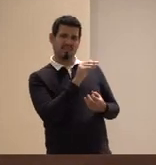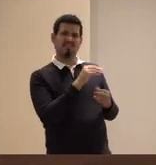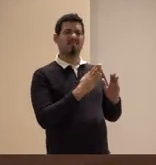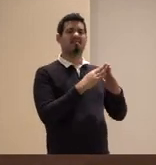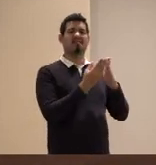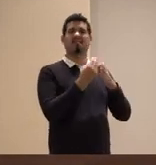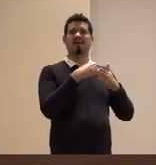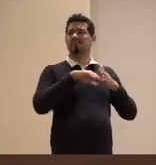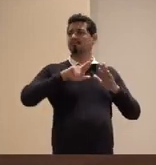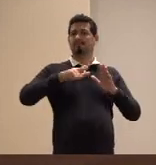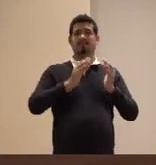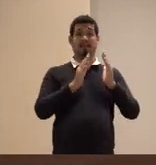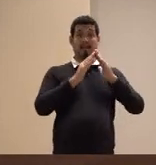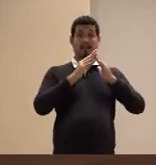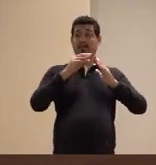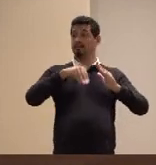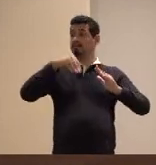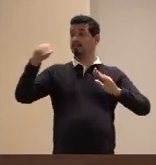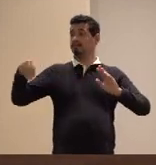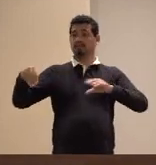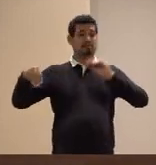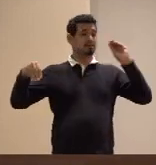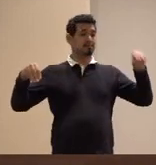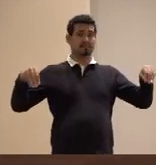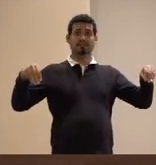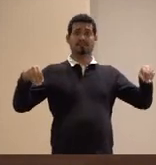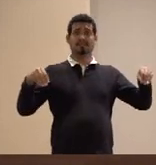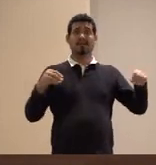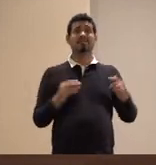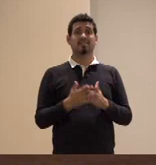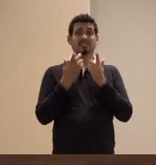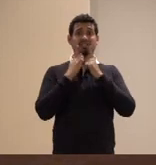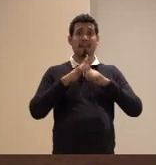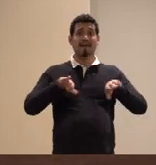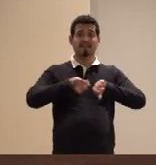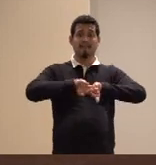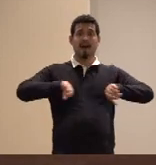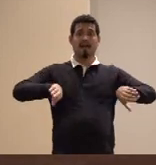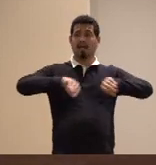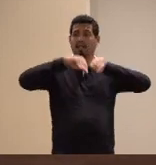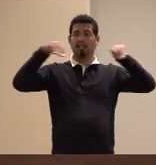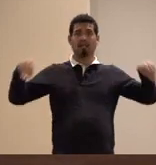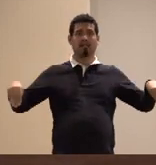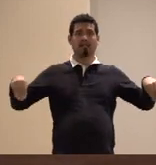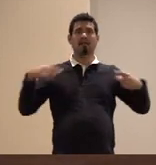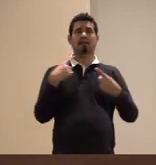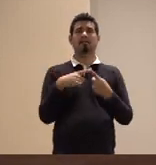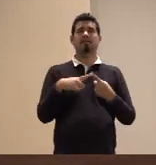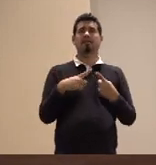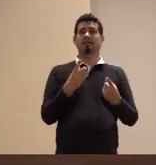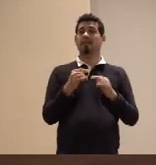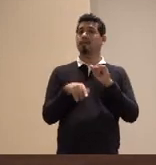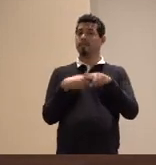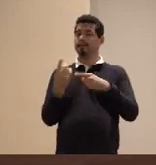casas diferentes, por falta de políticas públicas e, por fim, a